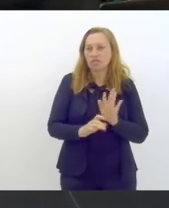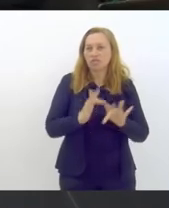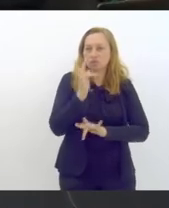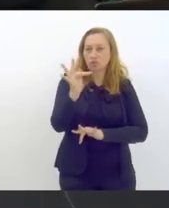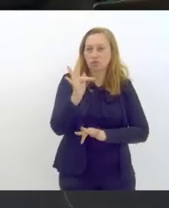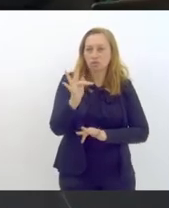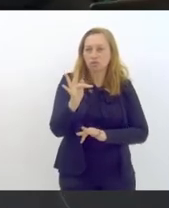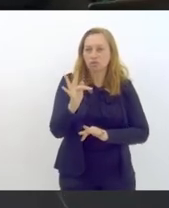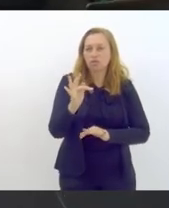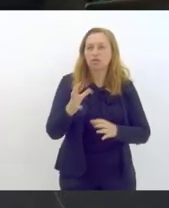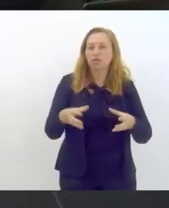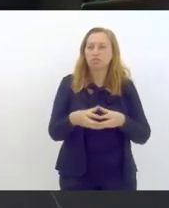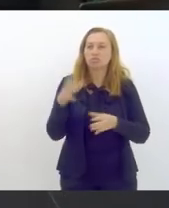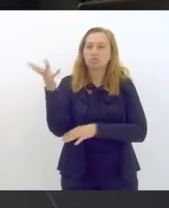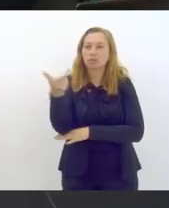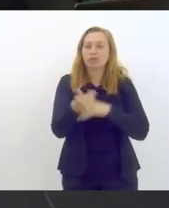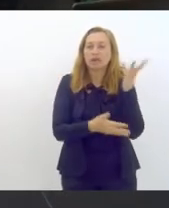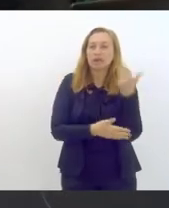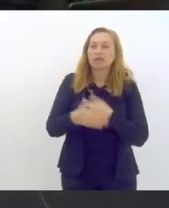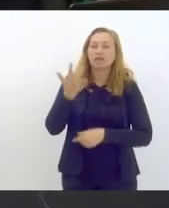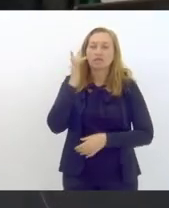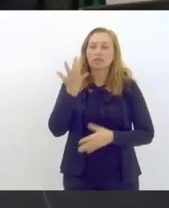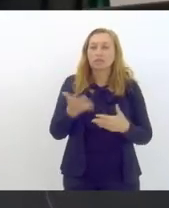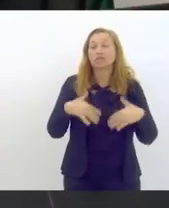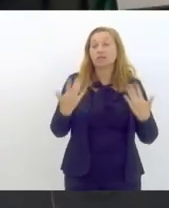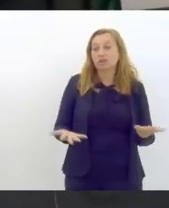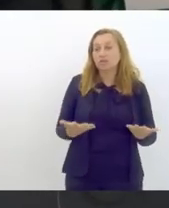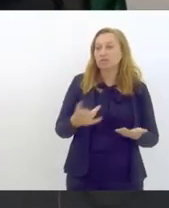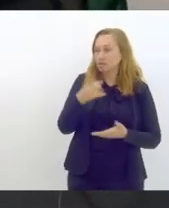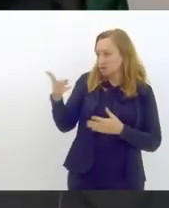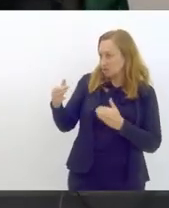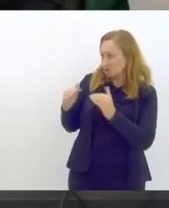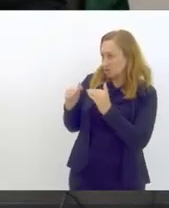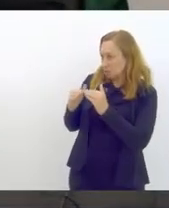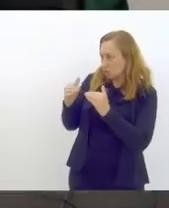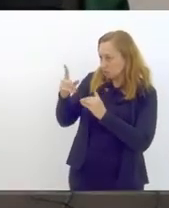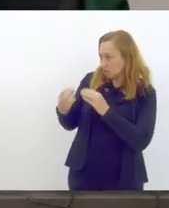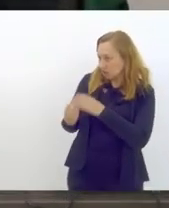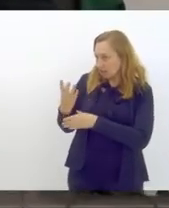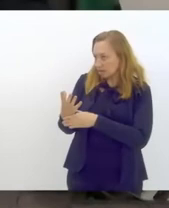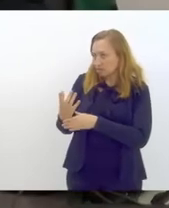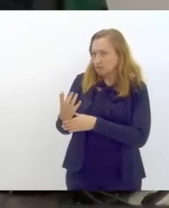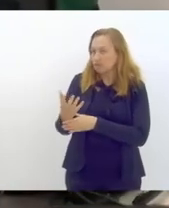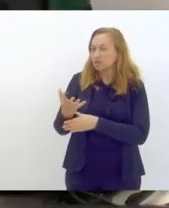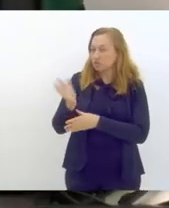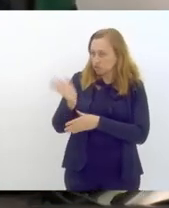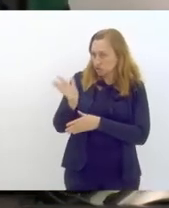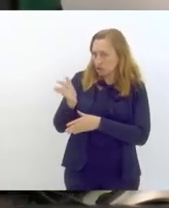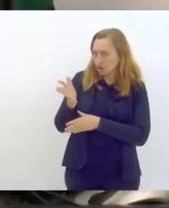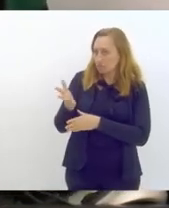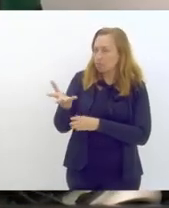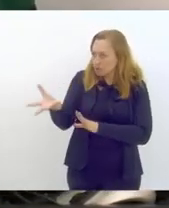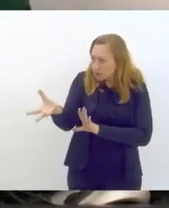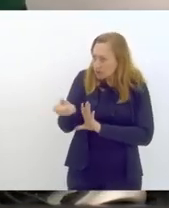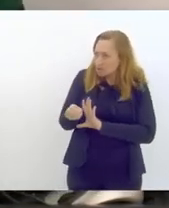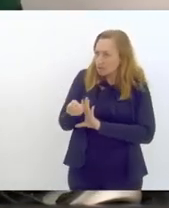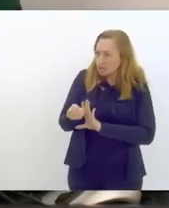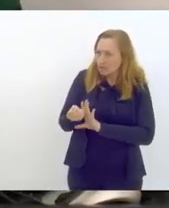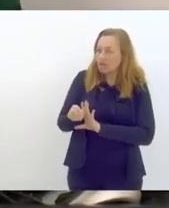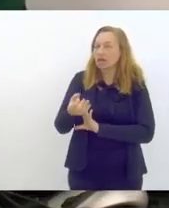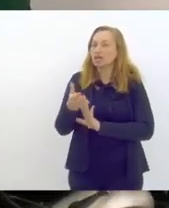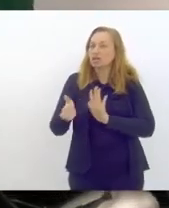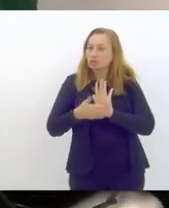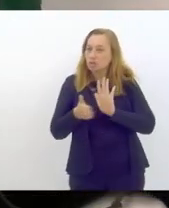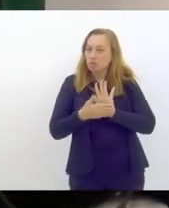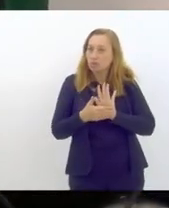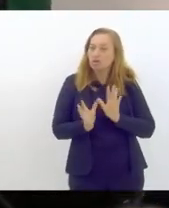Comissão de Meio Ambiente. Então, acho que se os autores aqui da ideia estiverem de acordo, a gente pode já absorver as propostas